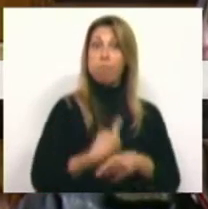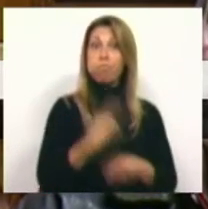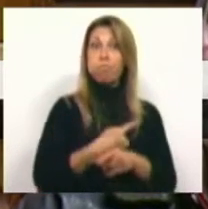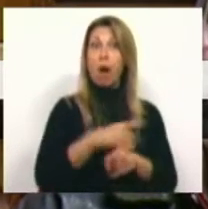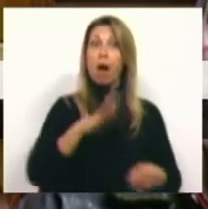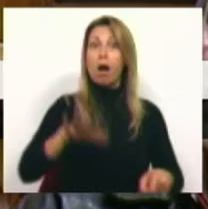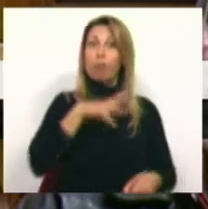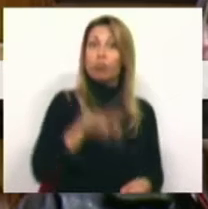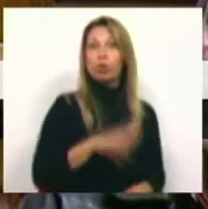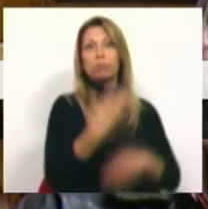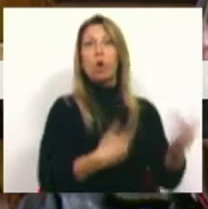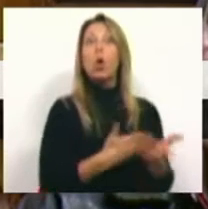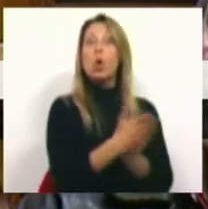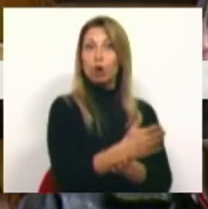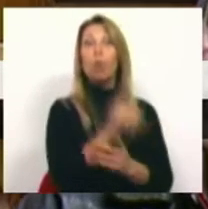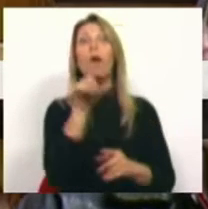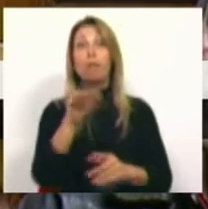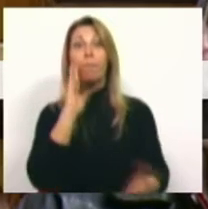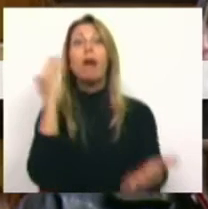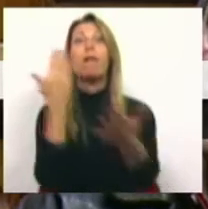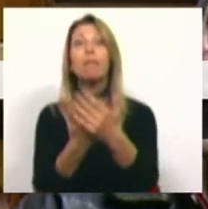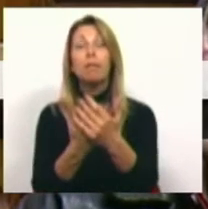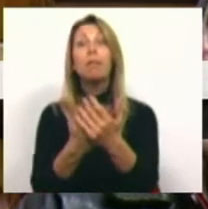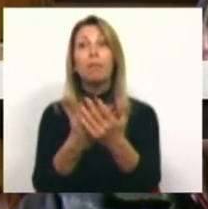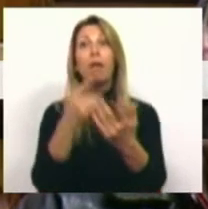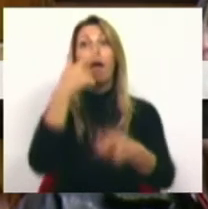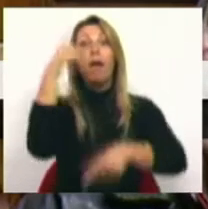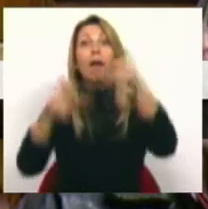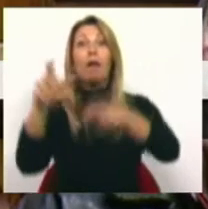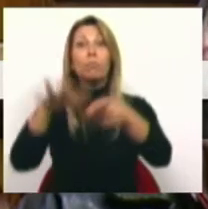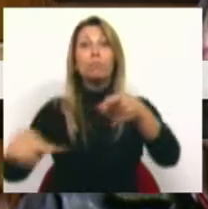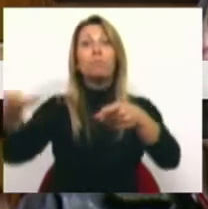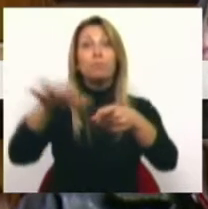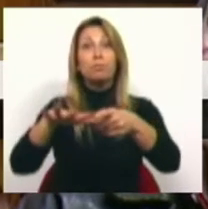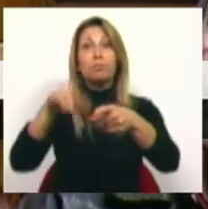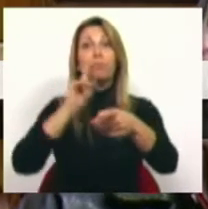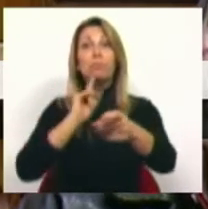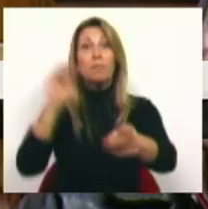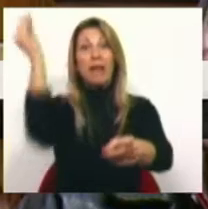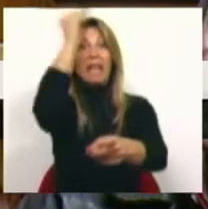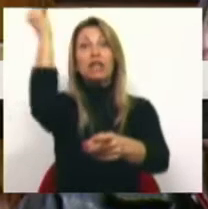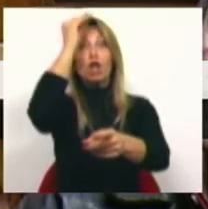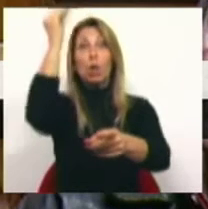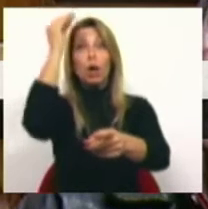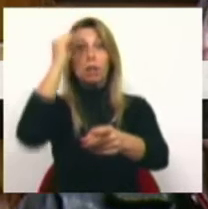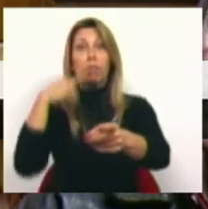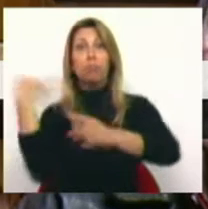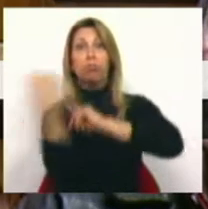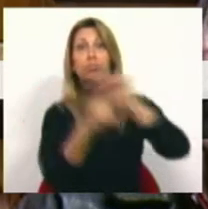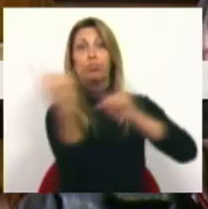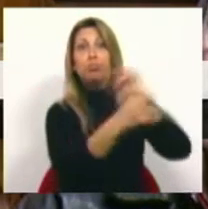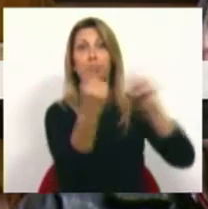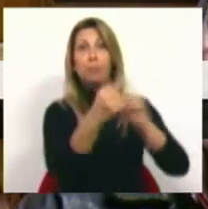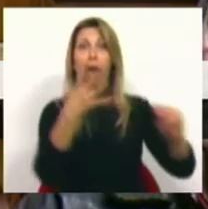resistem ao despovoamento do interior e que resistem à tendência de concentração nas grandes cidades do litoral e, por isso, devem